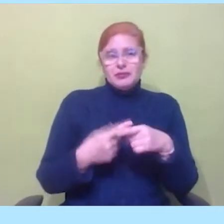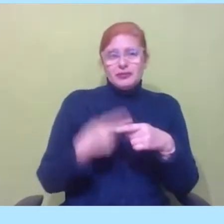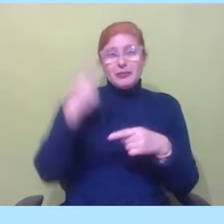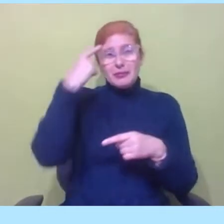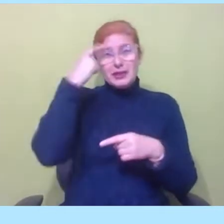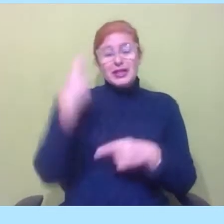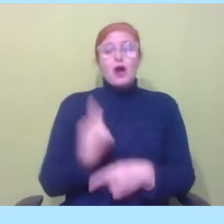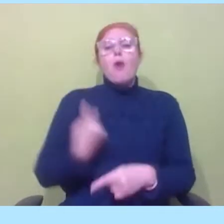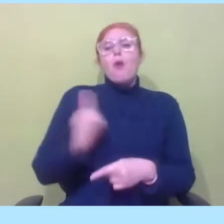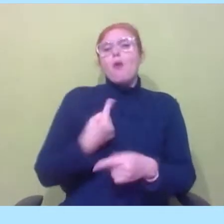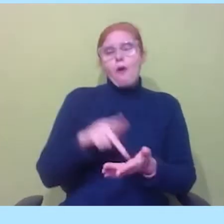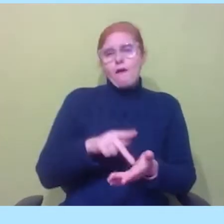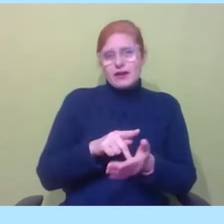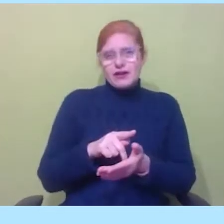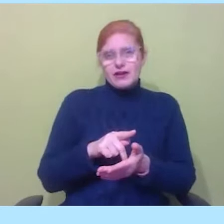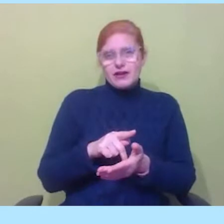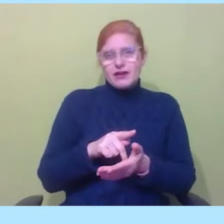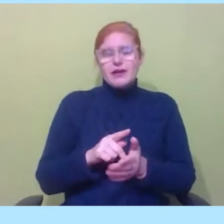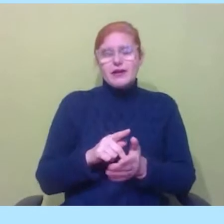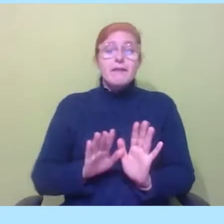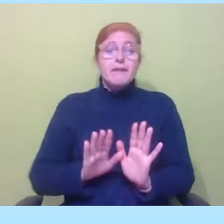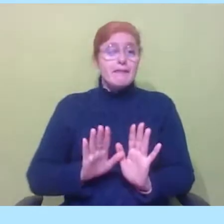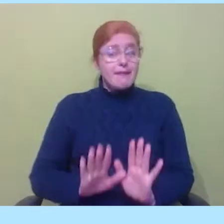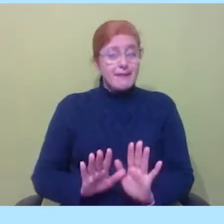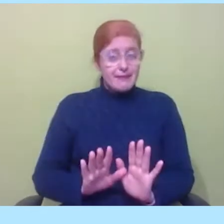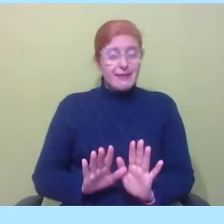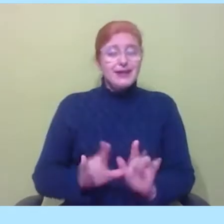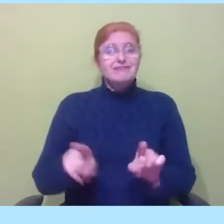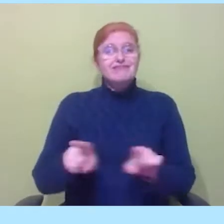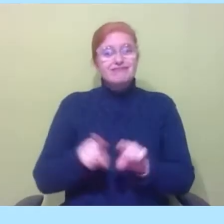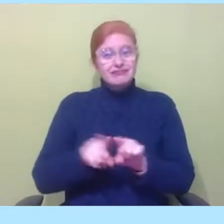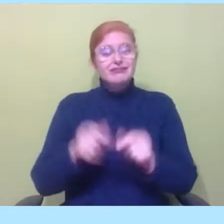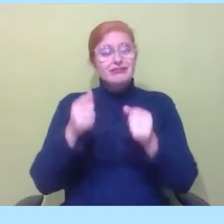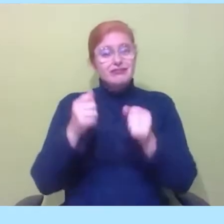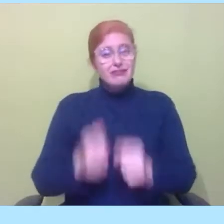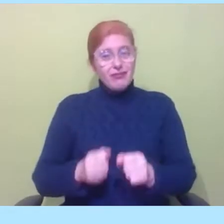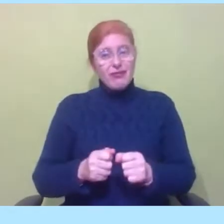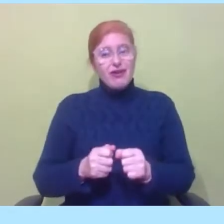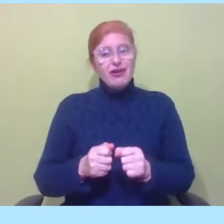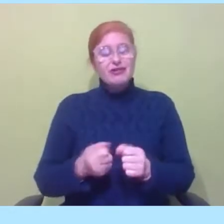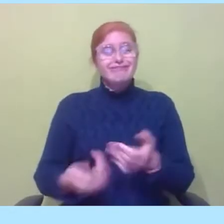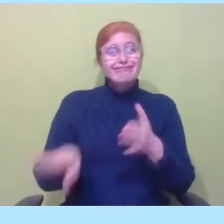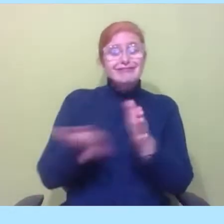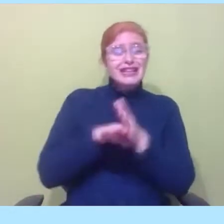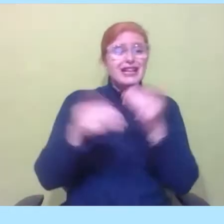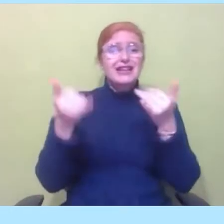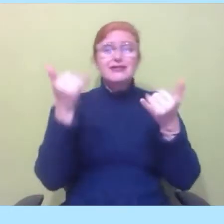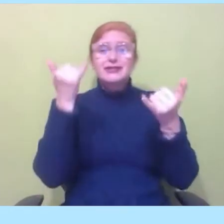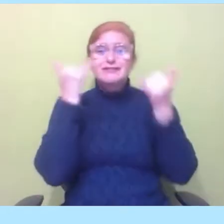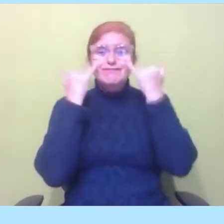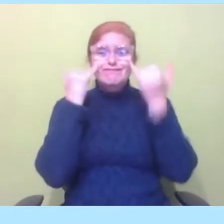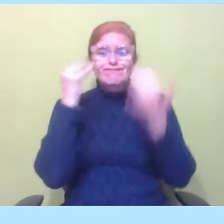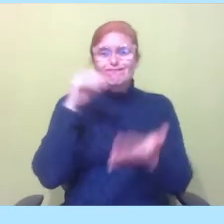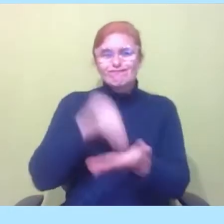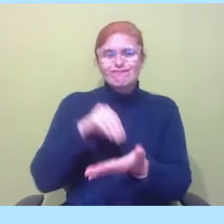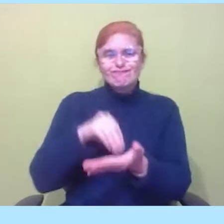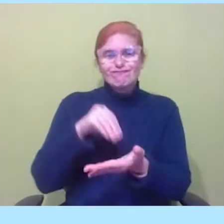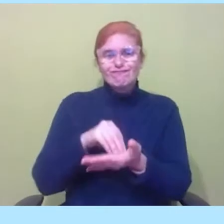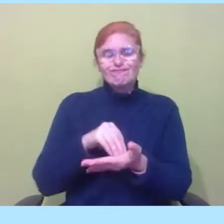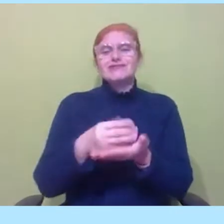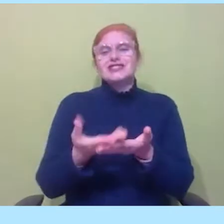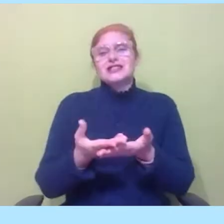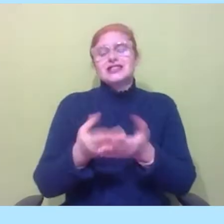pretensão leva a uma desinformação. Então, acho que o desafio nosso, enquanto